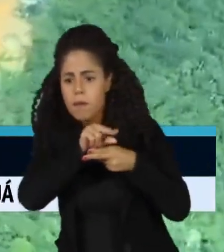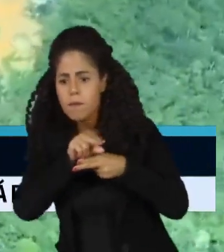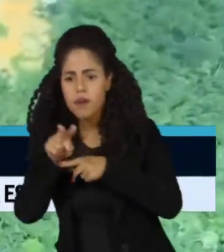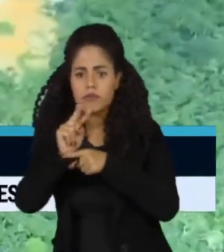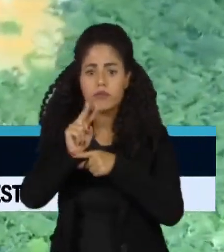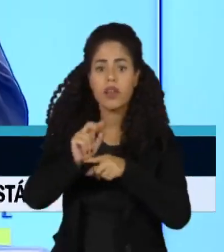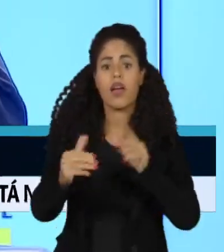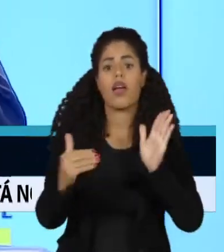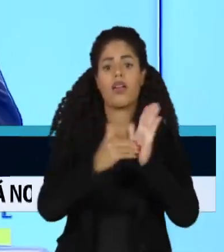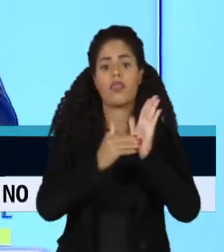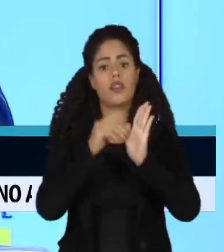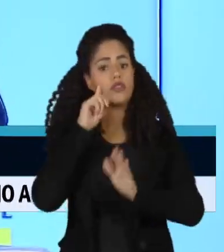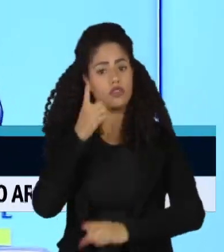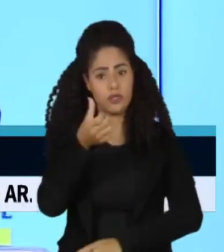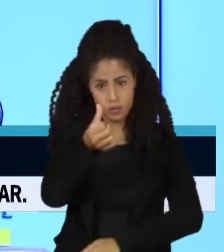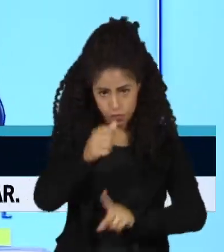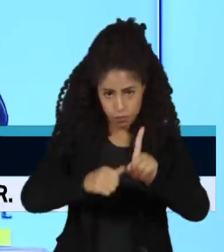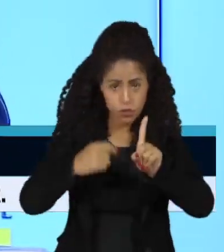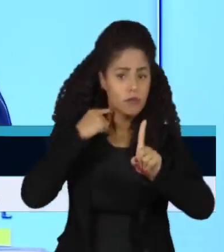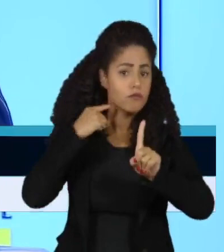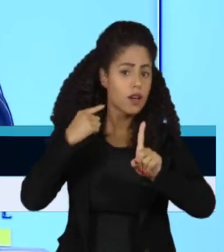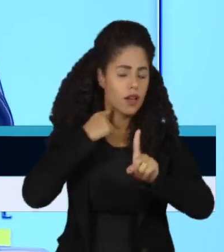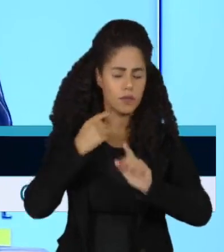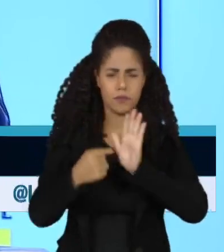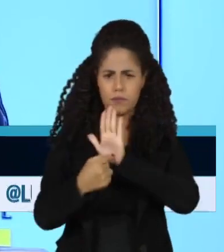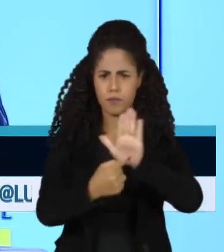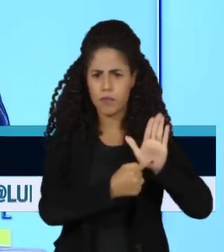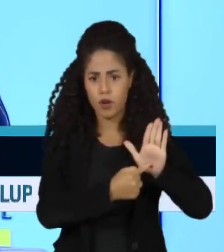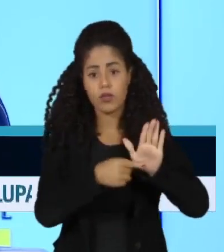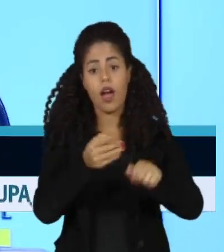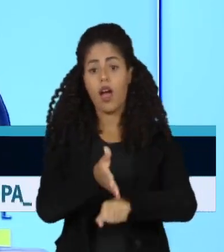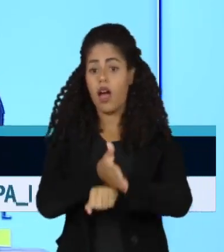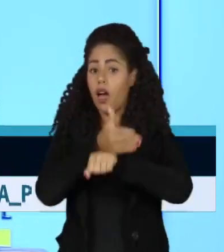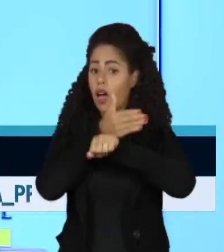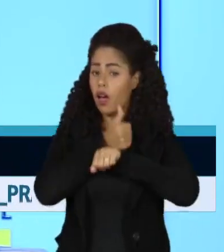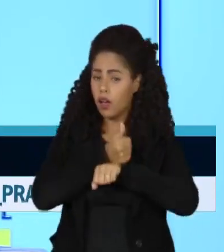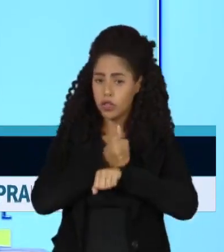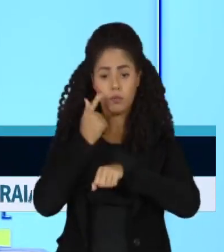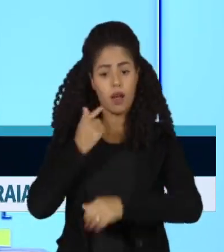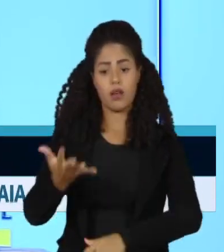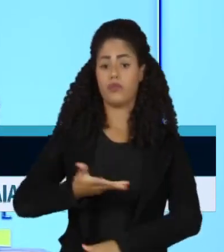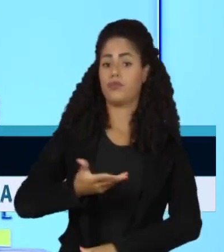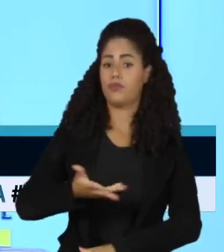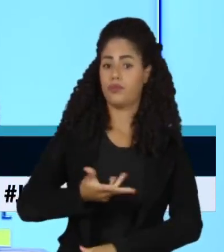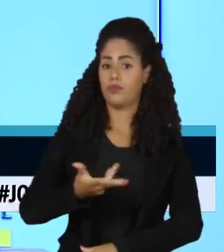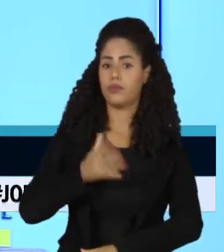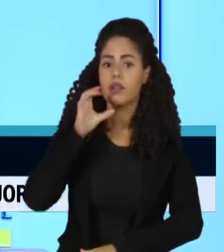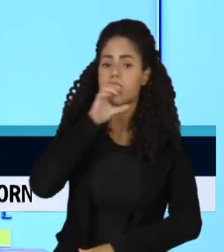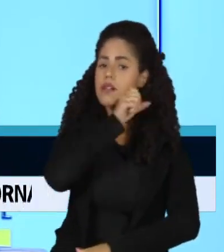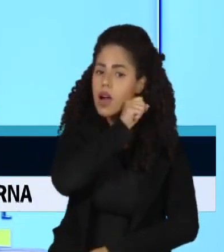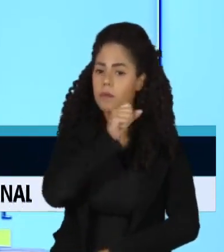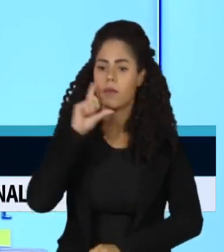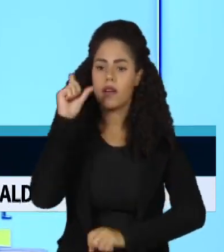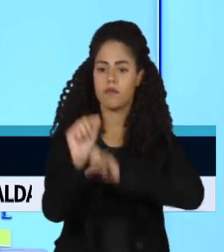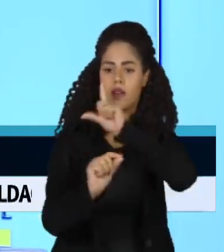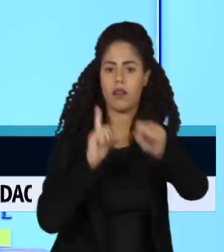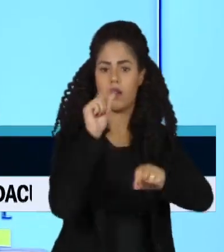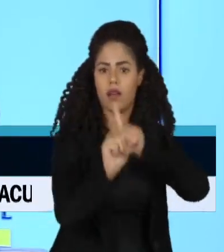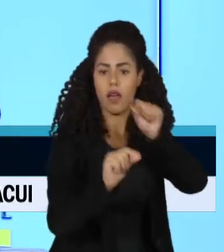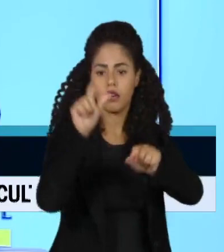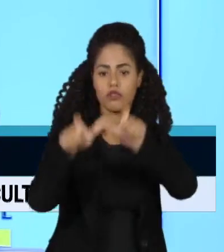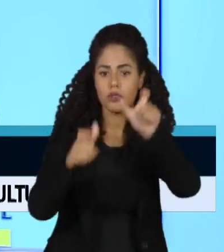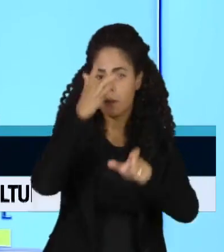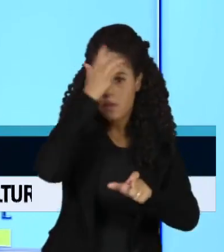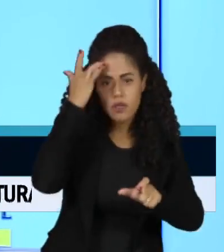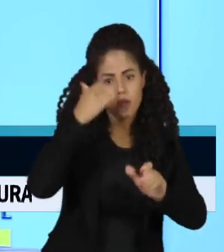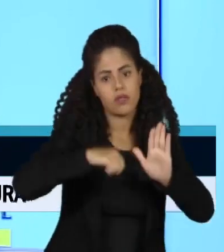6 de maio. Esse novo fechamento deve ser antecipado para agilizar a saída de garimpeiros que